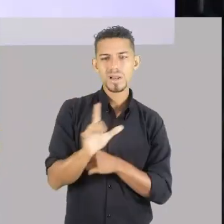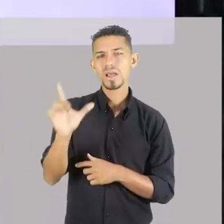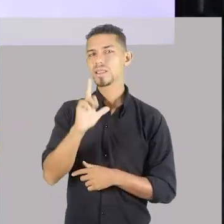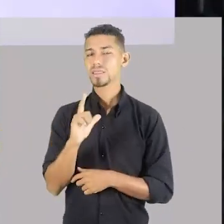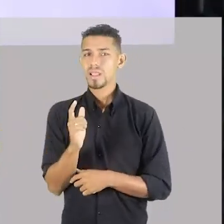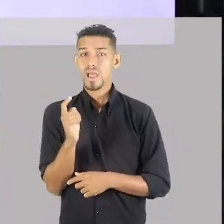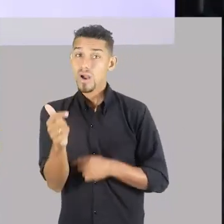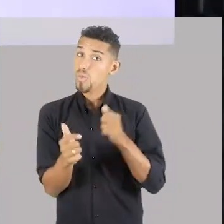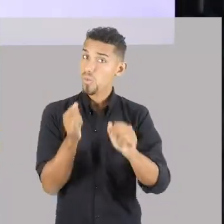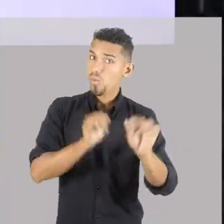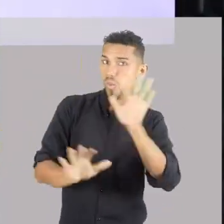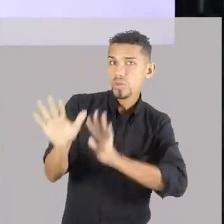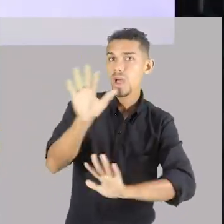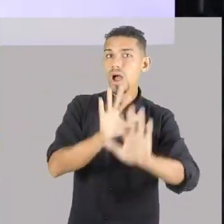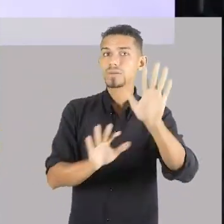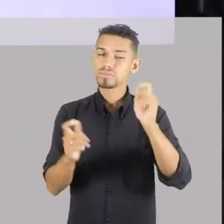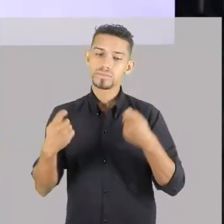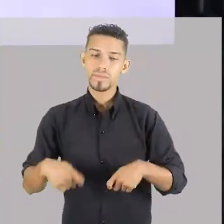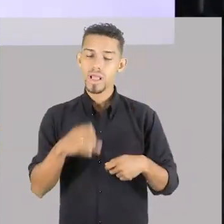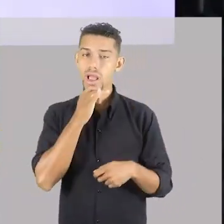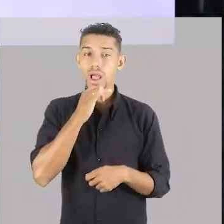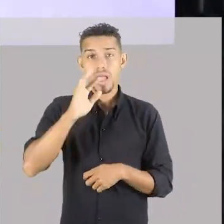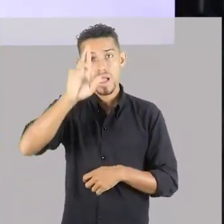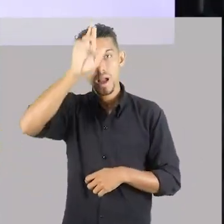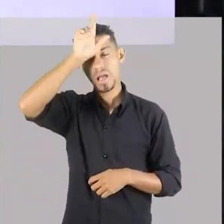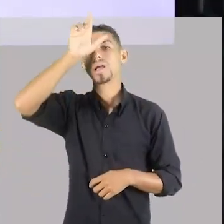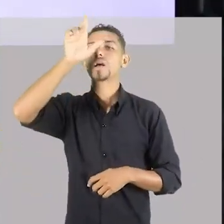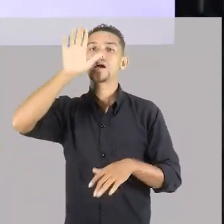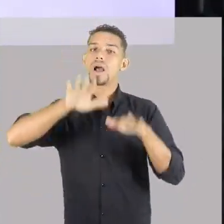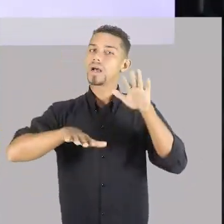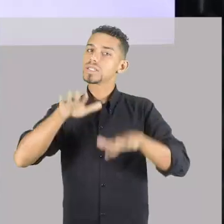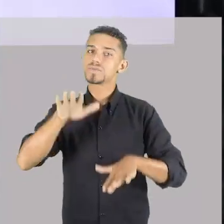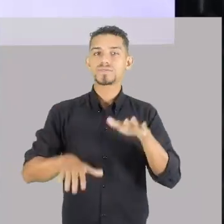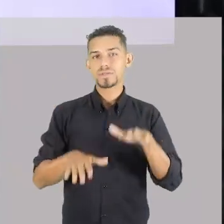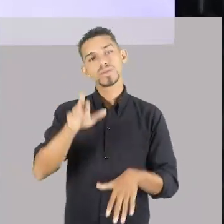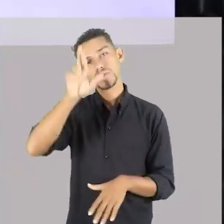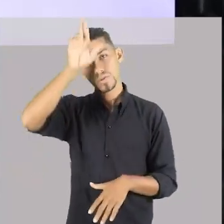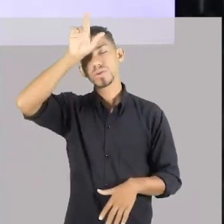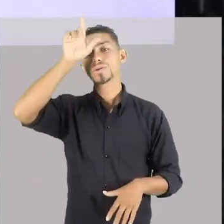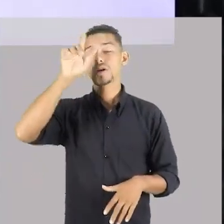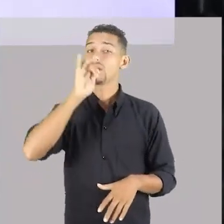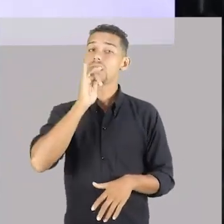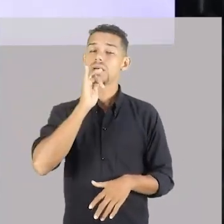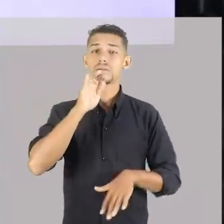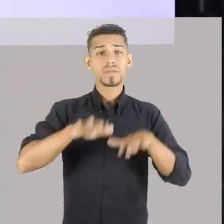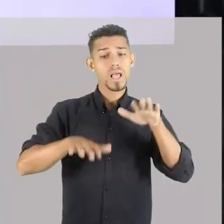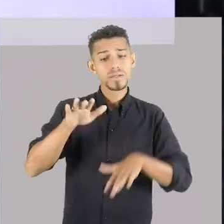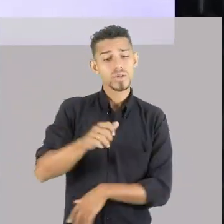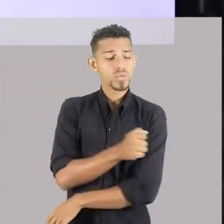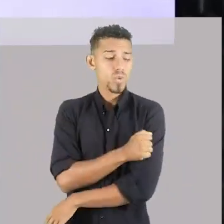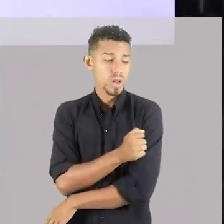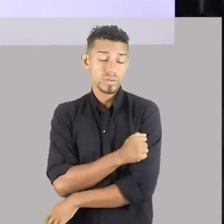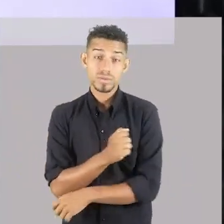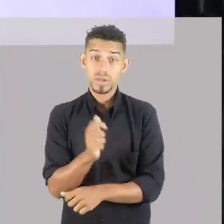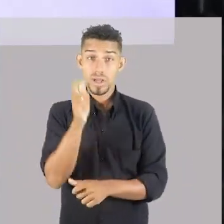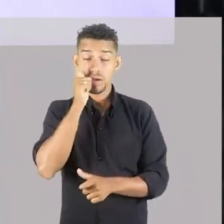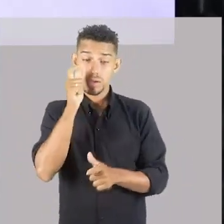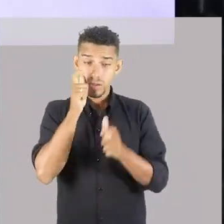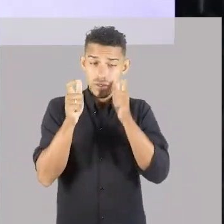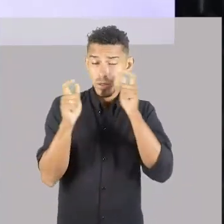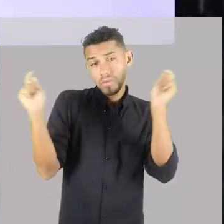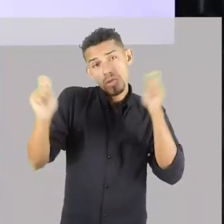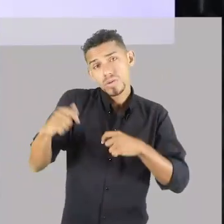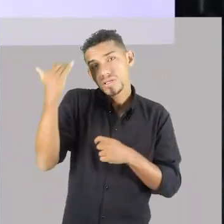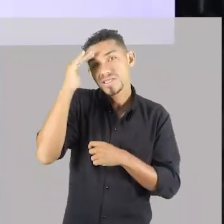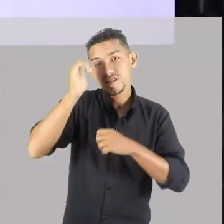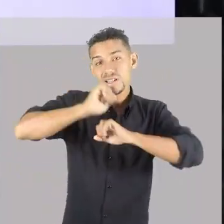um pouco de cuidado, porque às vezes há um equívoco de plurissignificação. Porque às vezes o aluno tem a impressão de que então ele pode